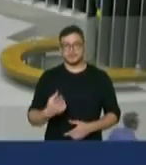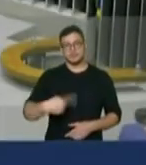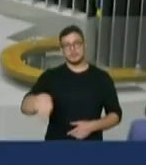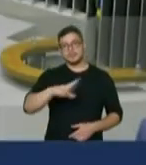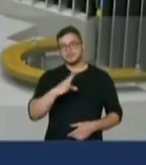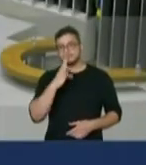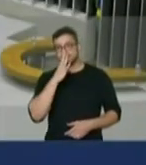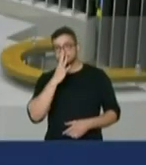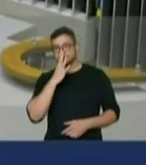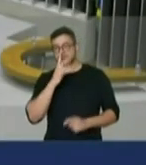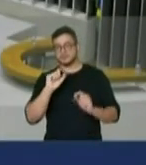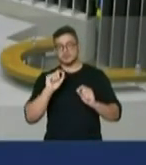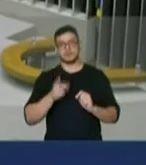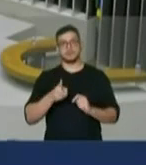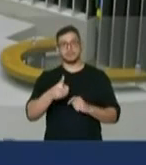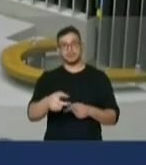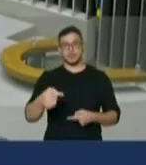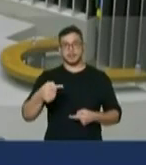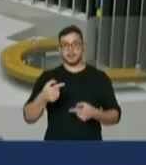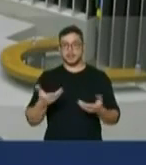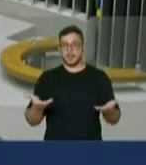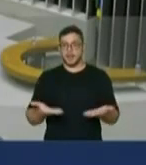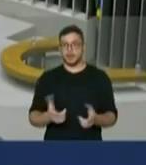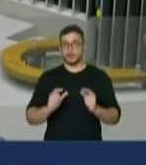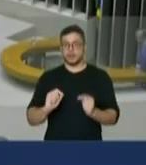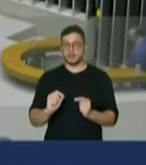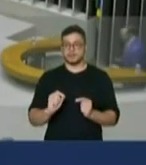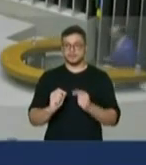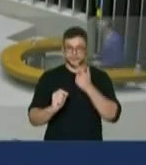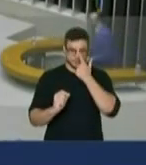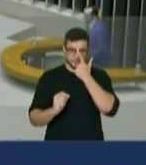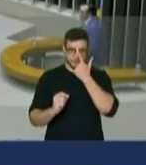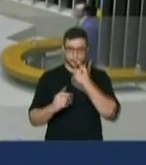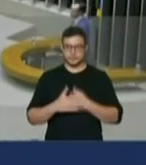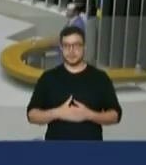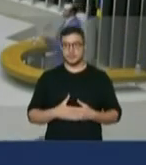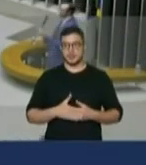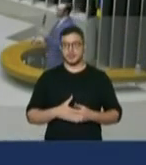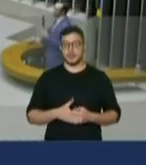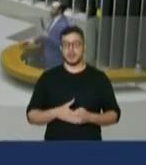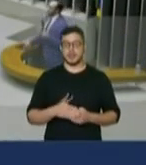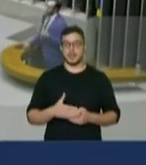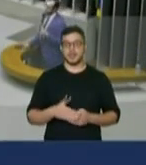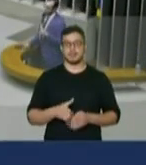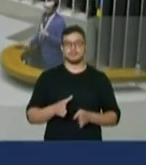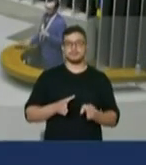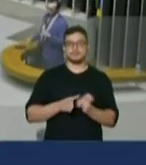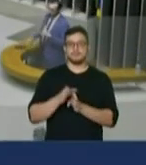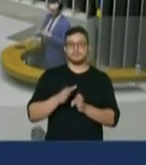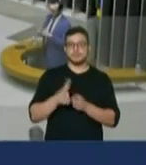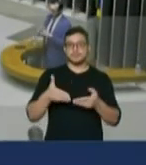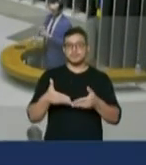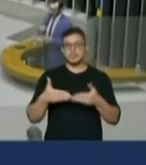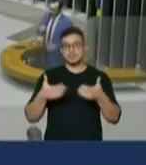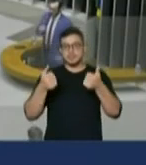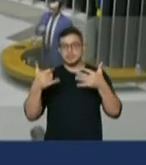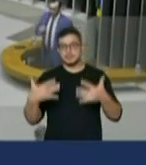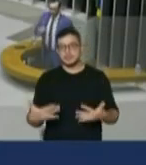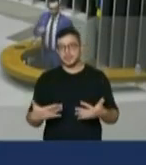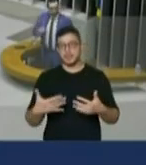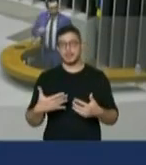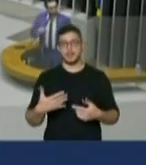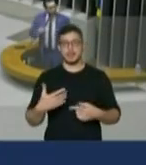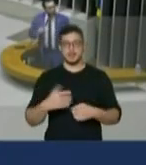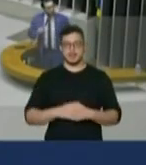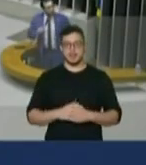emendas impositivas e a outra metade desses 20 bilhões vai para o próprio orçamento do governo bom ao final da votação